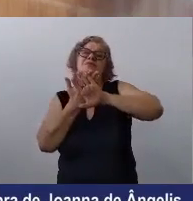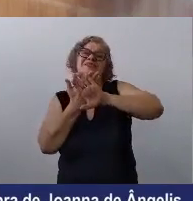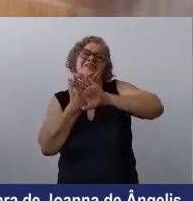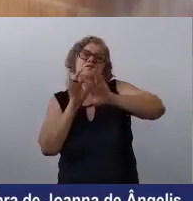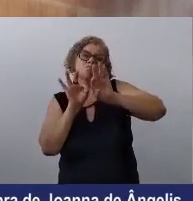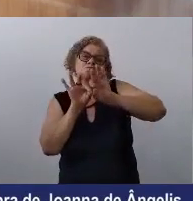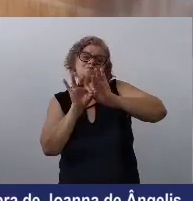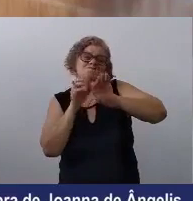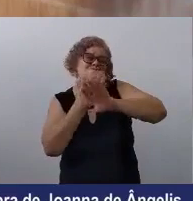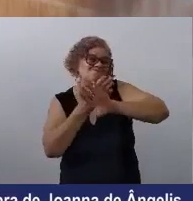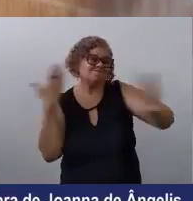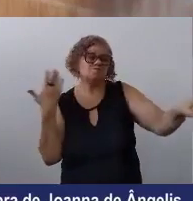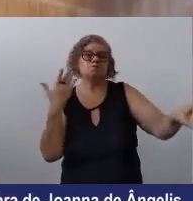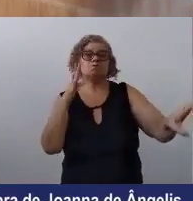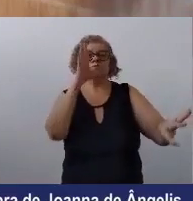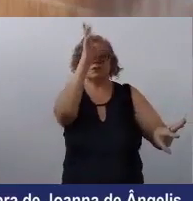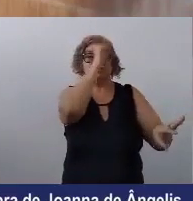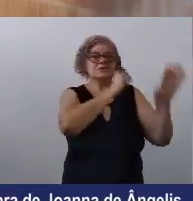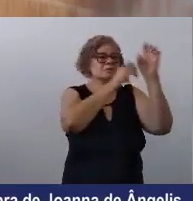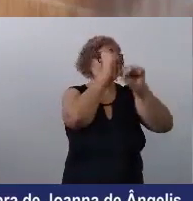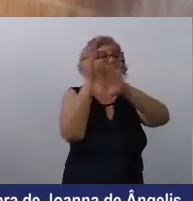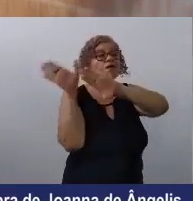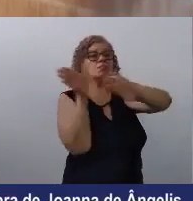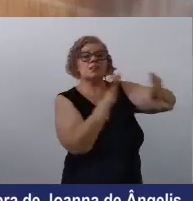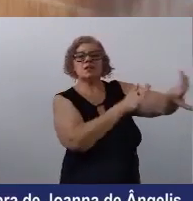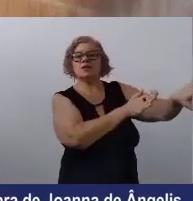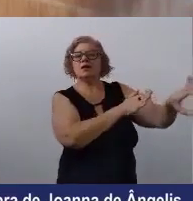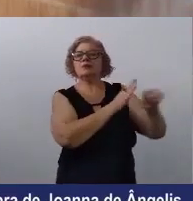todos estes teus aprendizados.